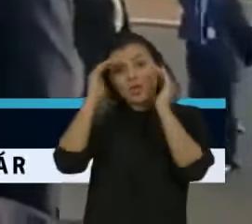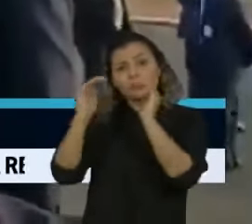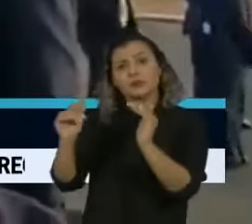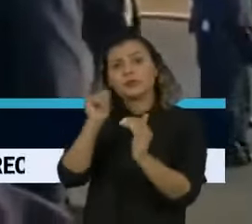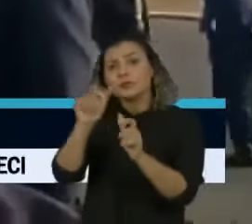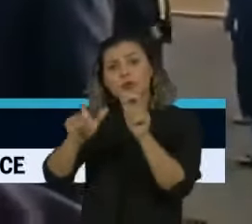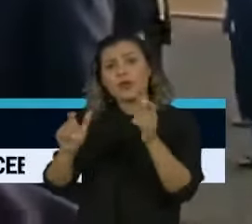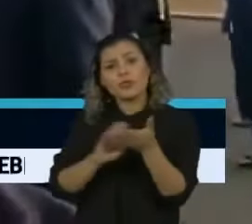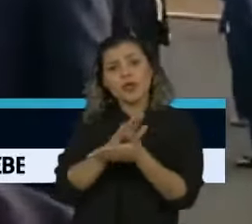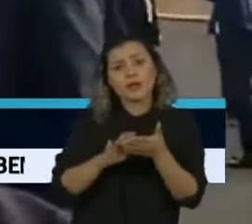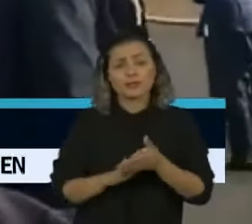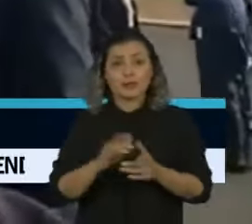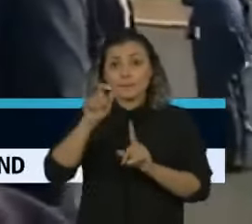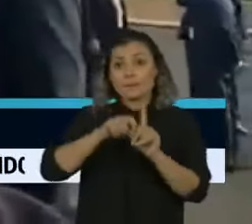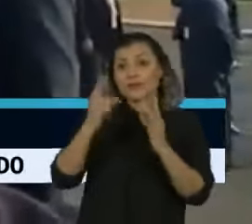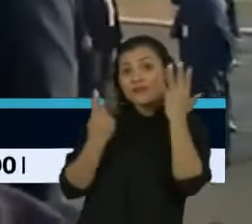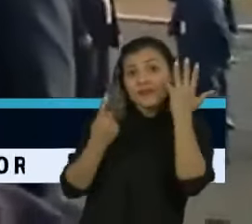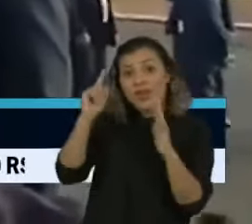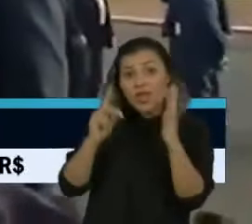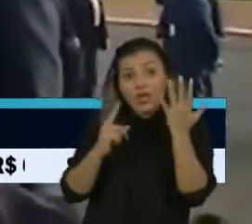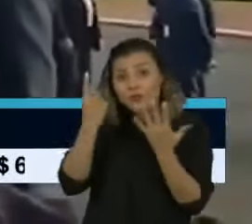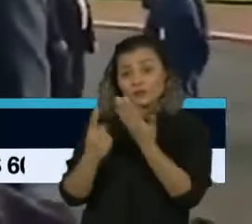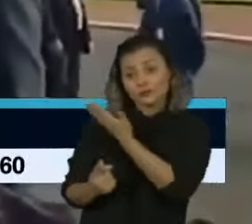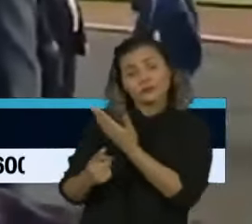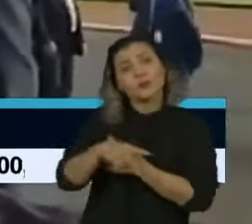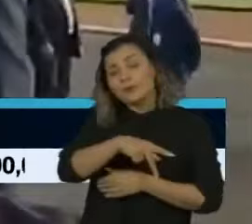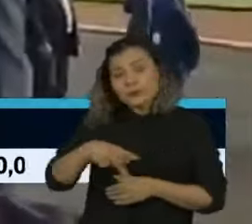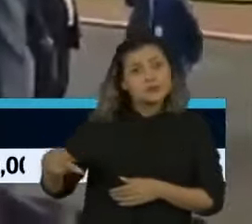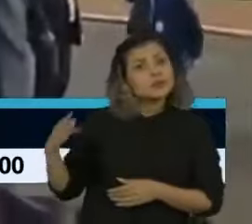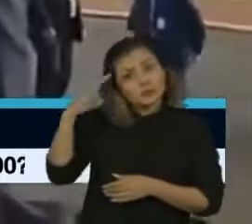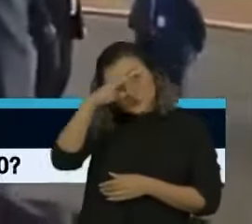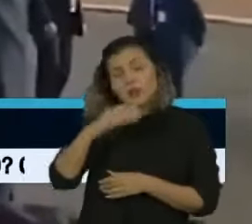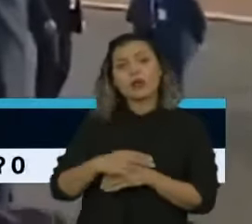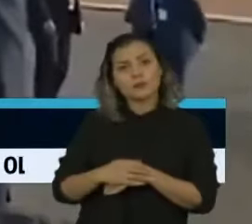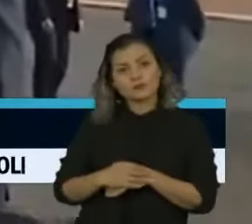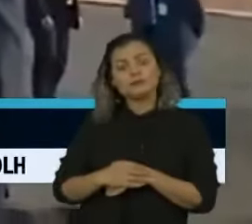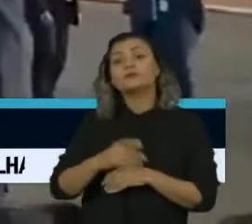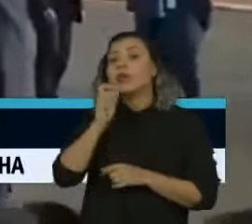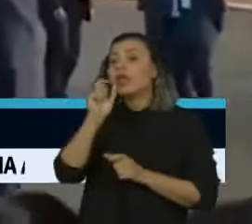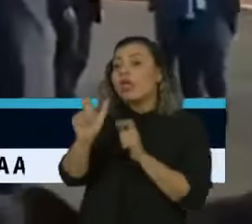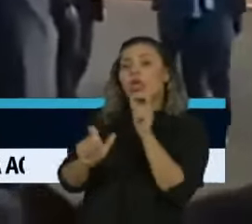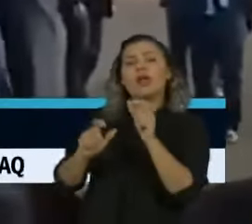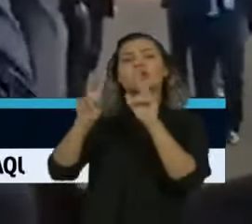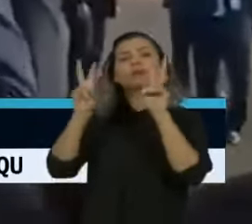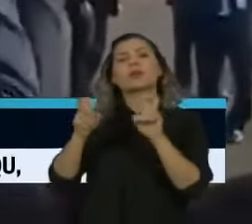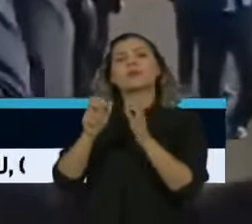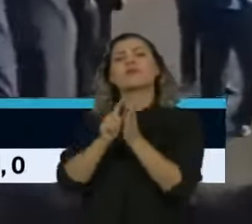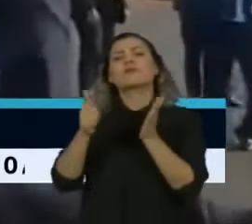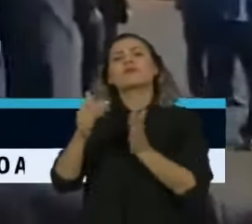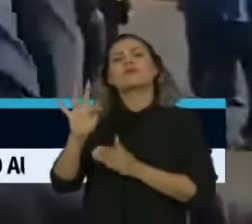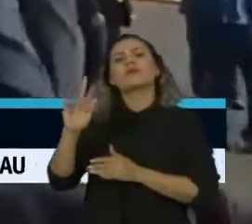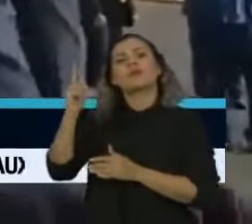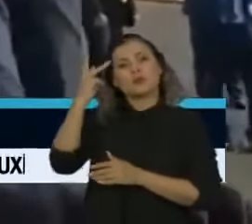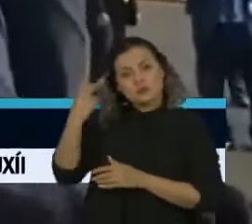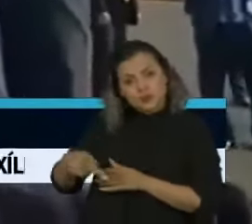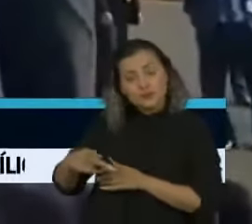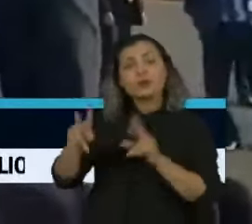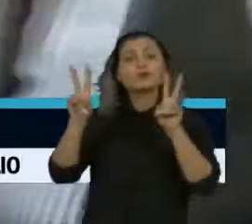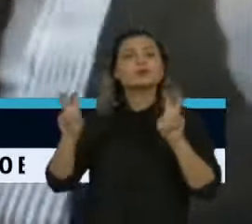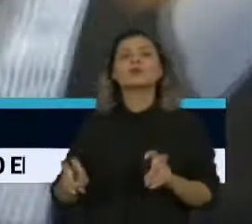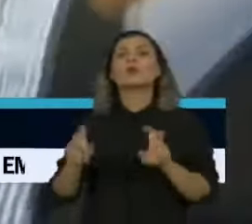as mulheres. Em fevereiro deste ano, o presidente Jair Bolsonaro, ao rebater uma matéria da Folha de São Paulo